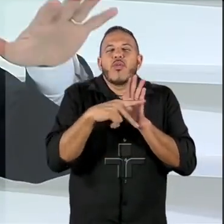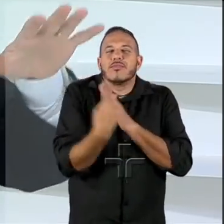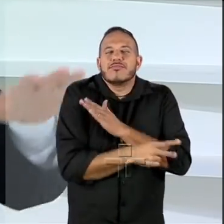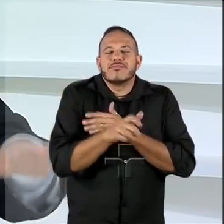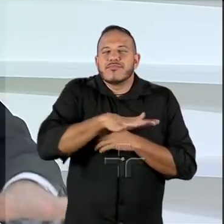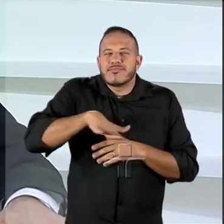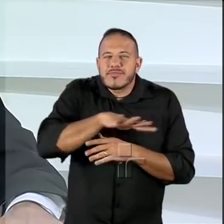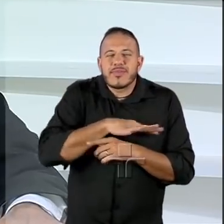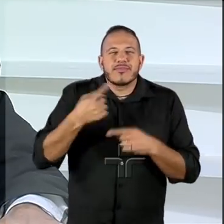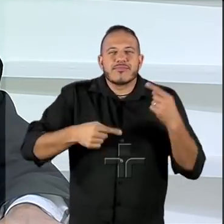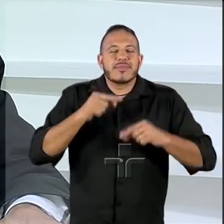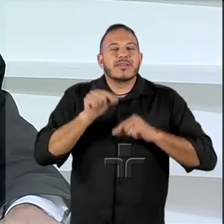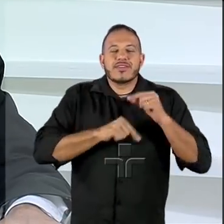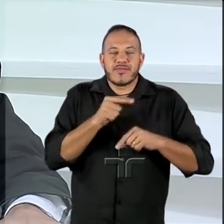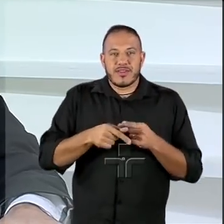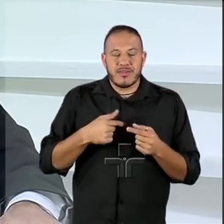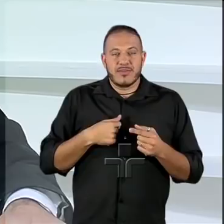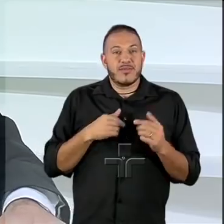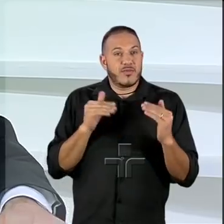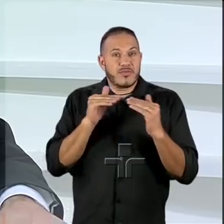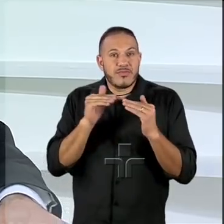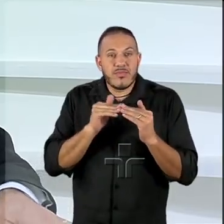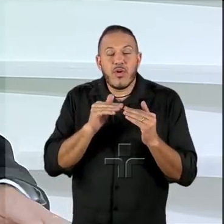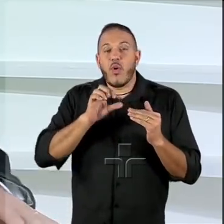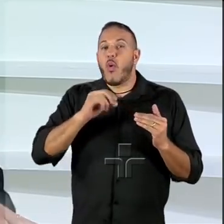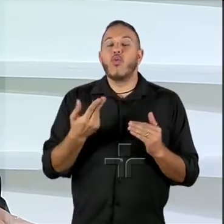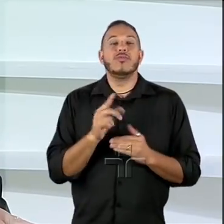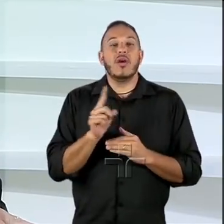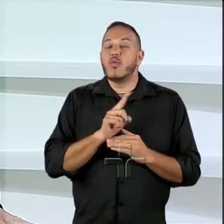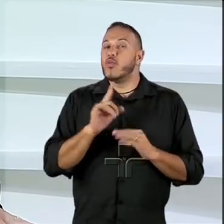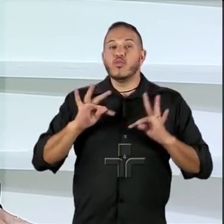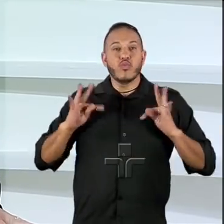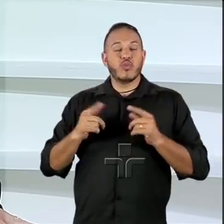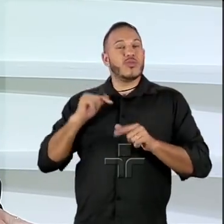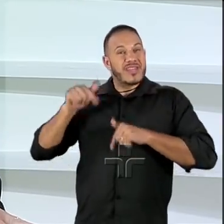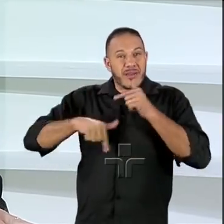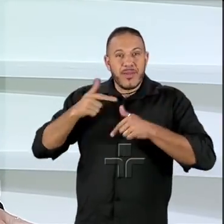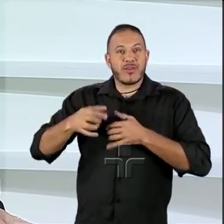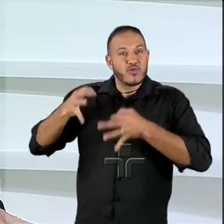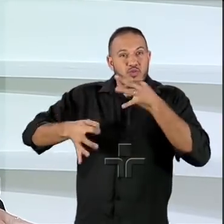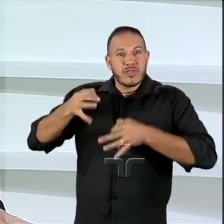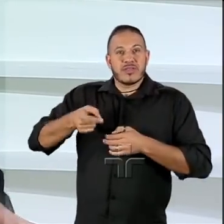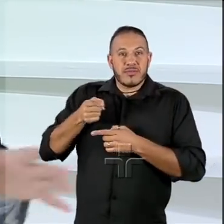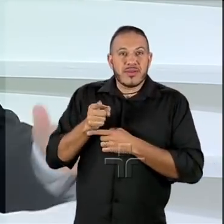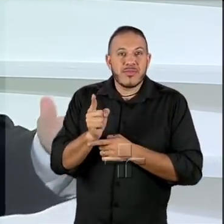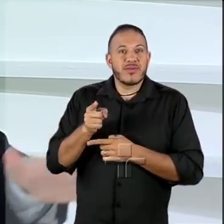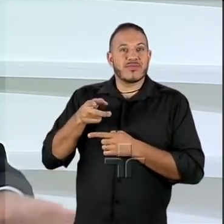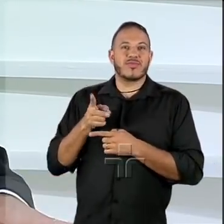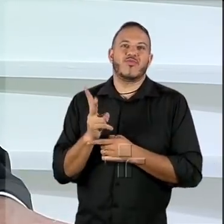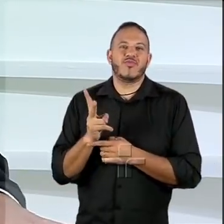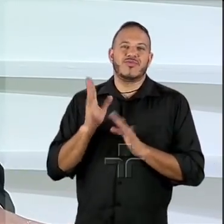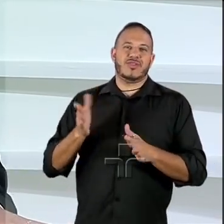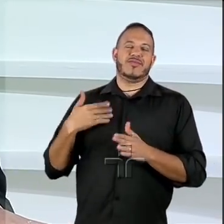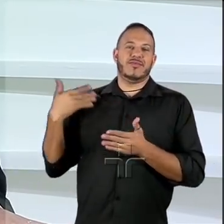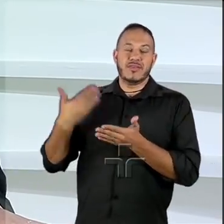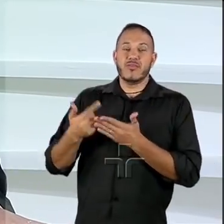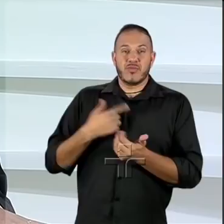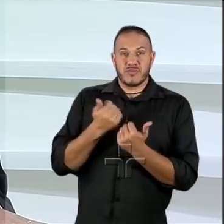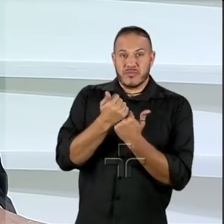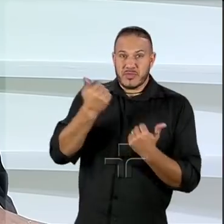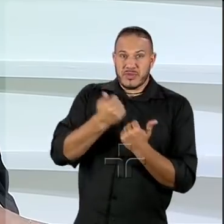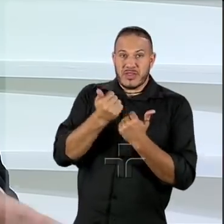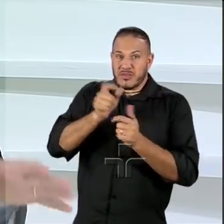significa referendar ou não todo o trabalho que a Justiça de primeiro e segundo grau vem realizando. E isso, para os ministros, é um grande